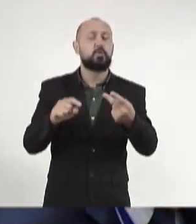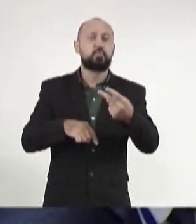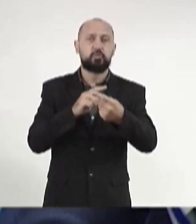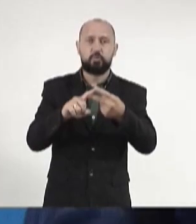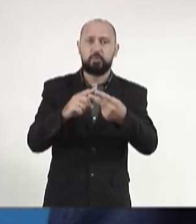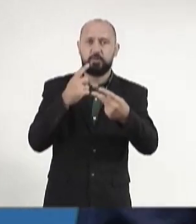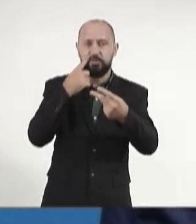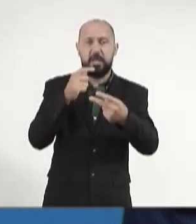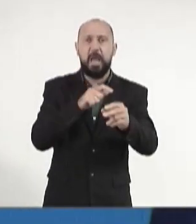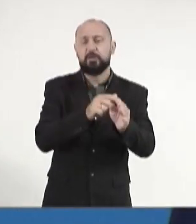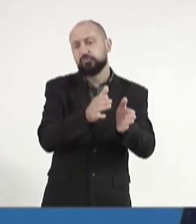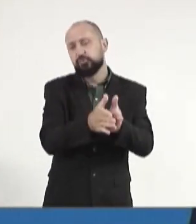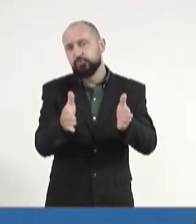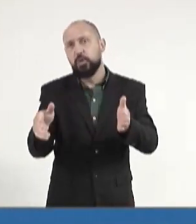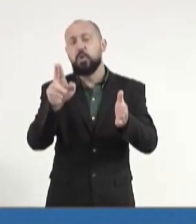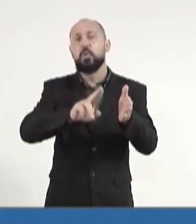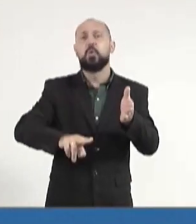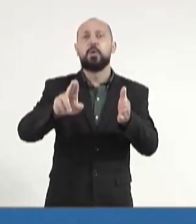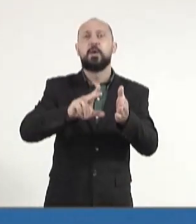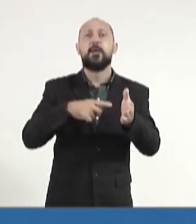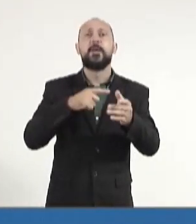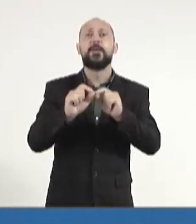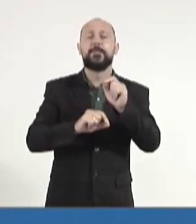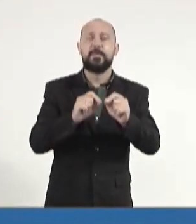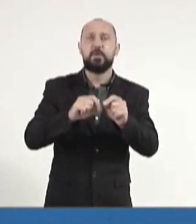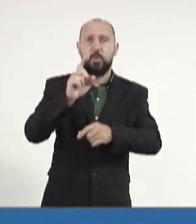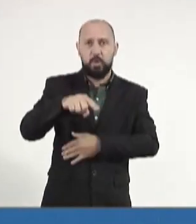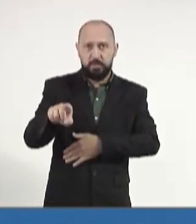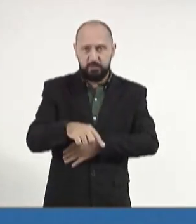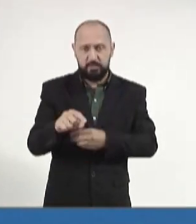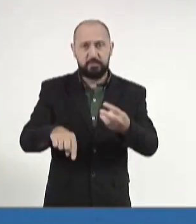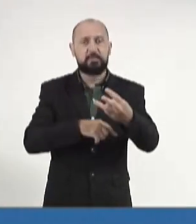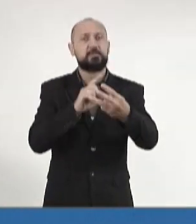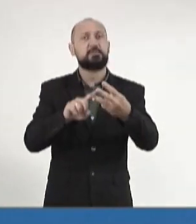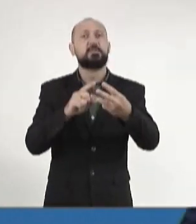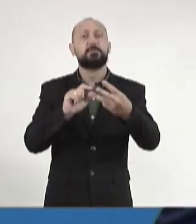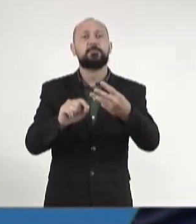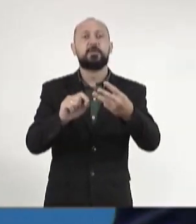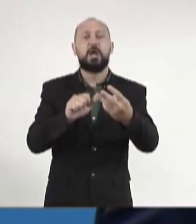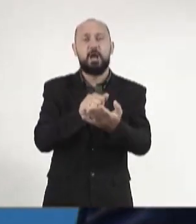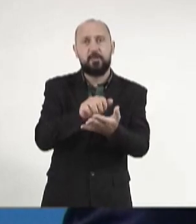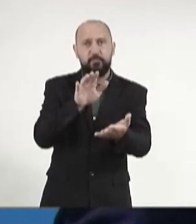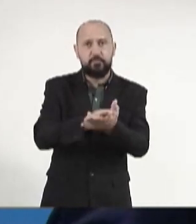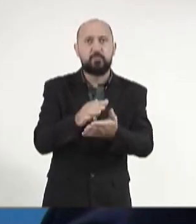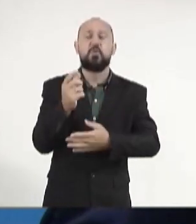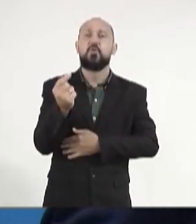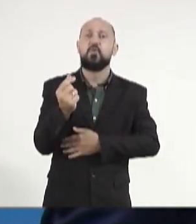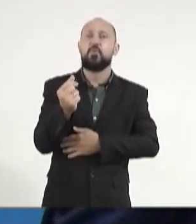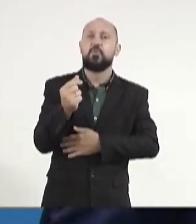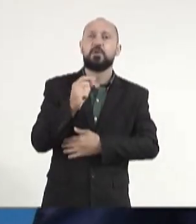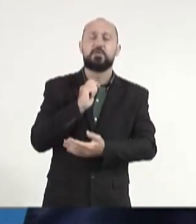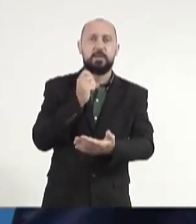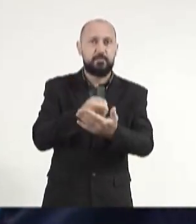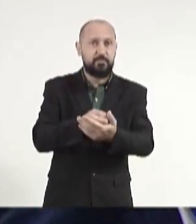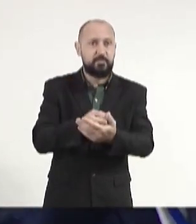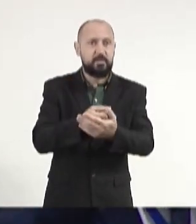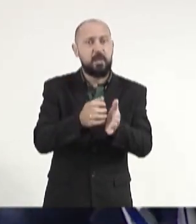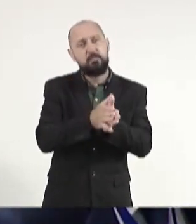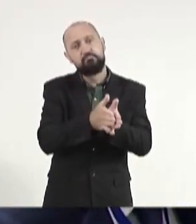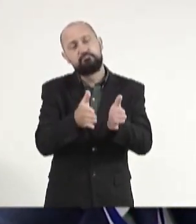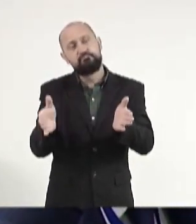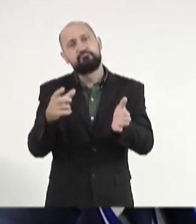cancelamento. 2. Os prazos aplicáveis para solicitar o cancelamento. 3. As multas ou valores a serem pagos